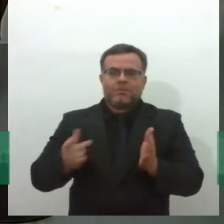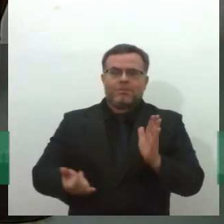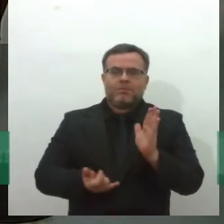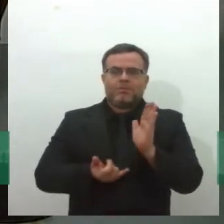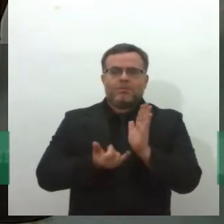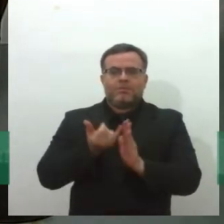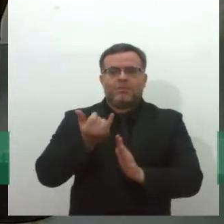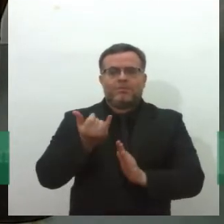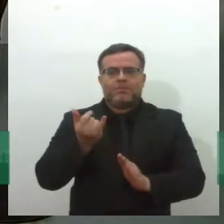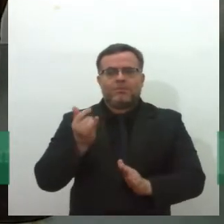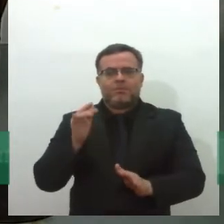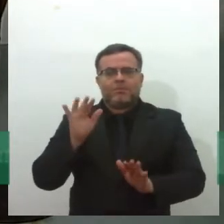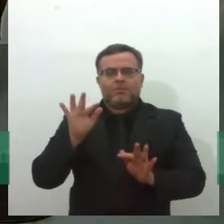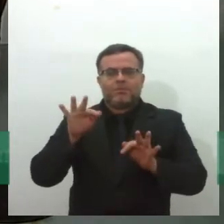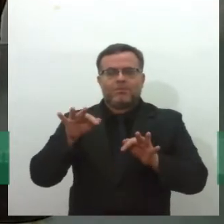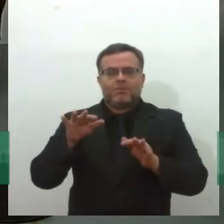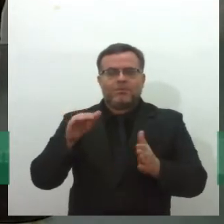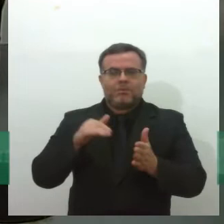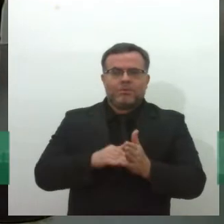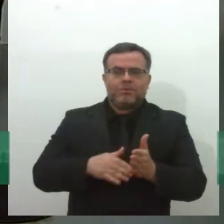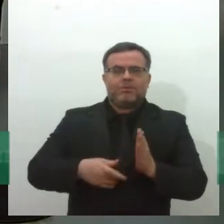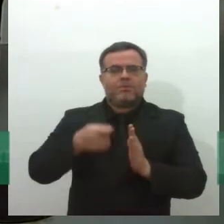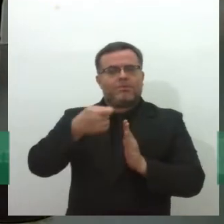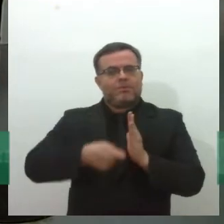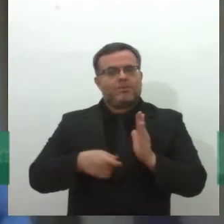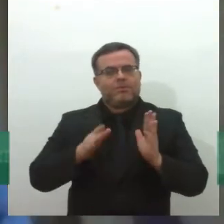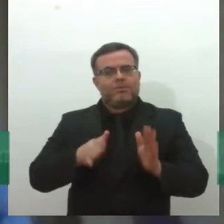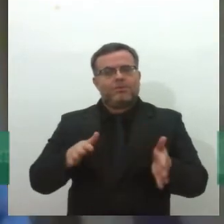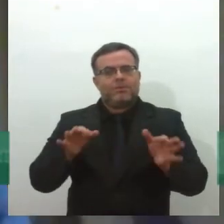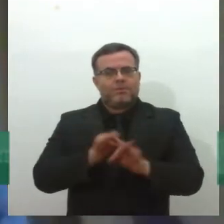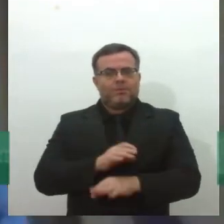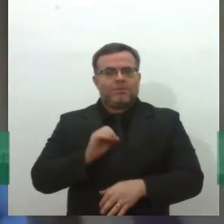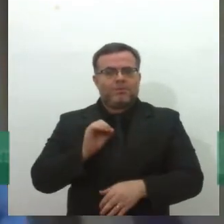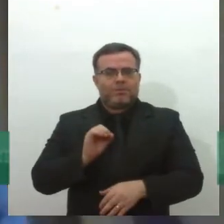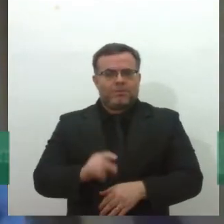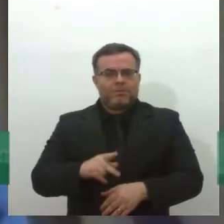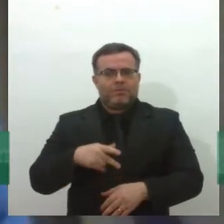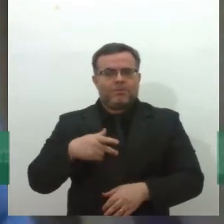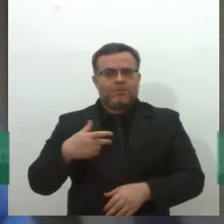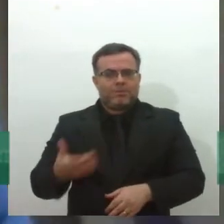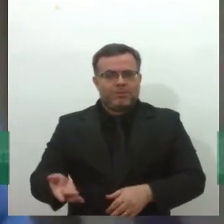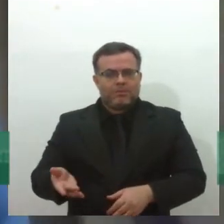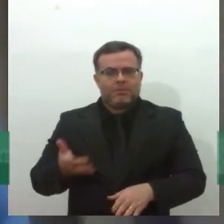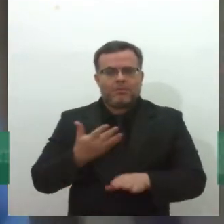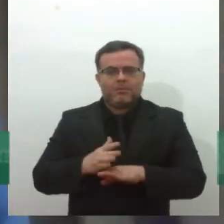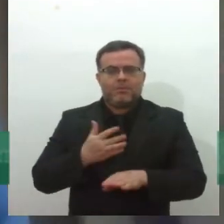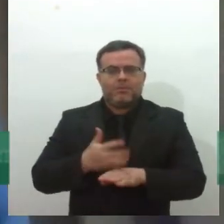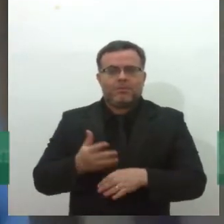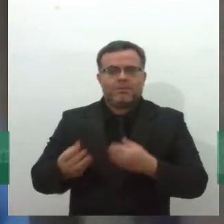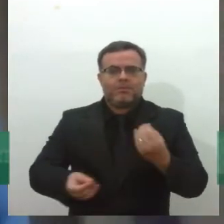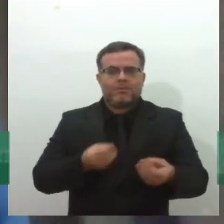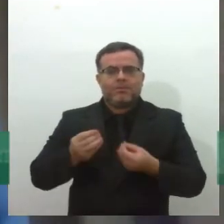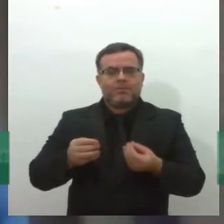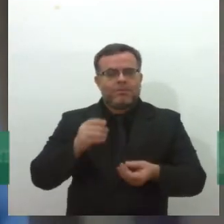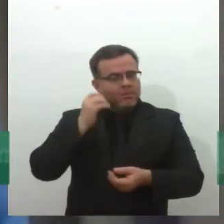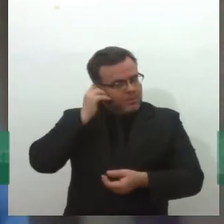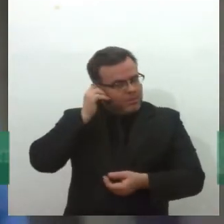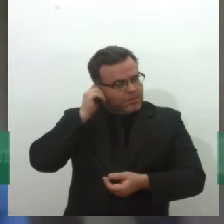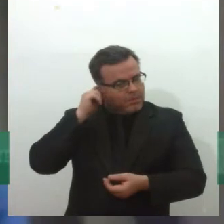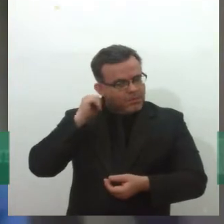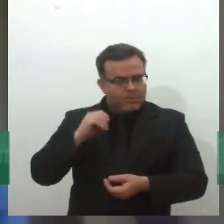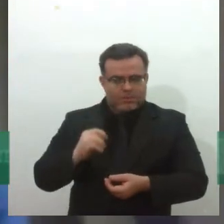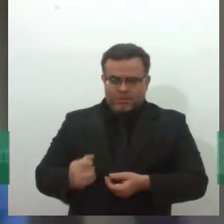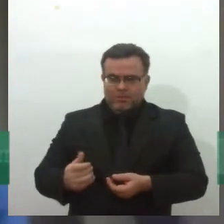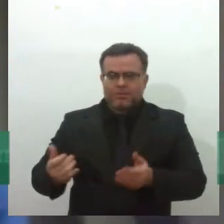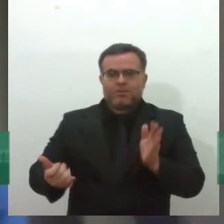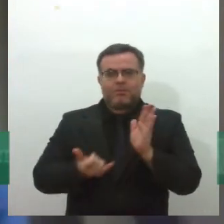último relatório que foi do PL, que foi aprovado no Senado, ele foi abandonado, tá? Ele não se aplica mais por patente